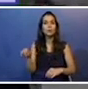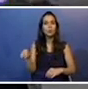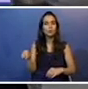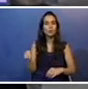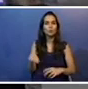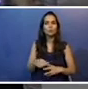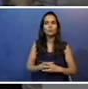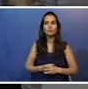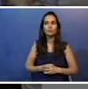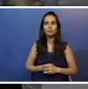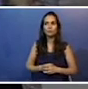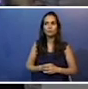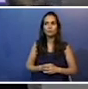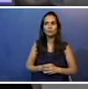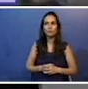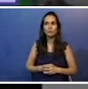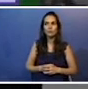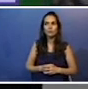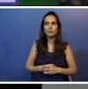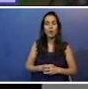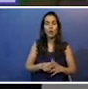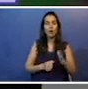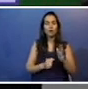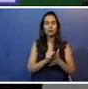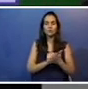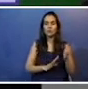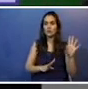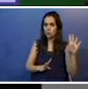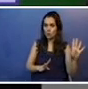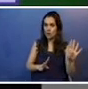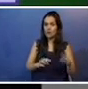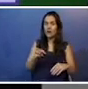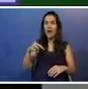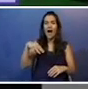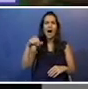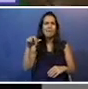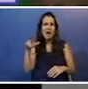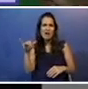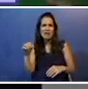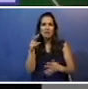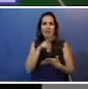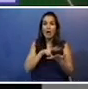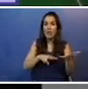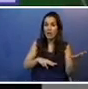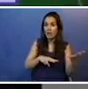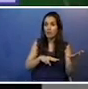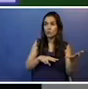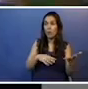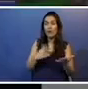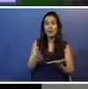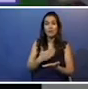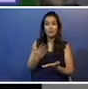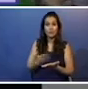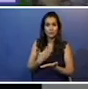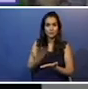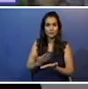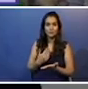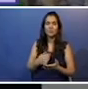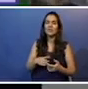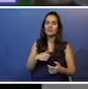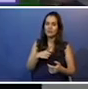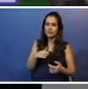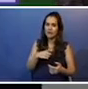Agora o 4. Maria está lendo um livro cujos capítulos estão numerados com algarismos